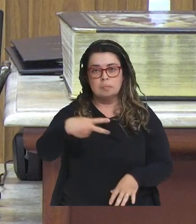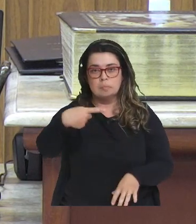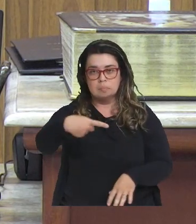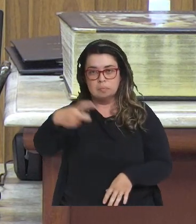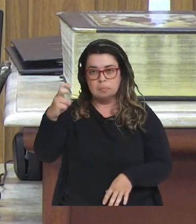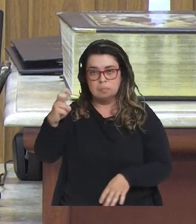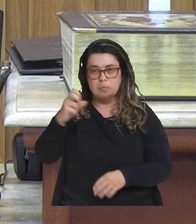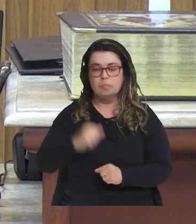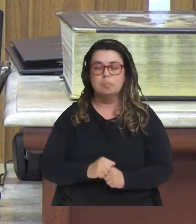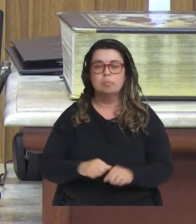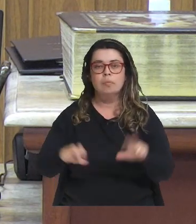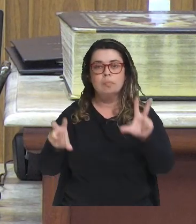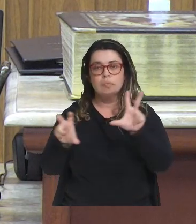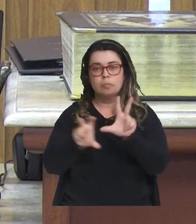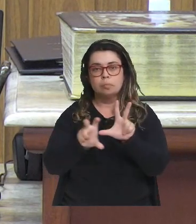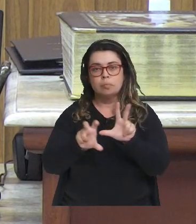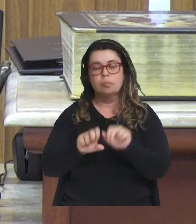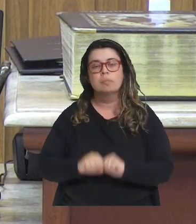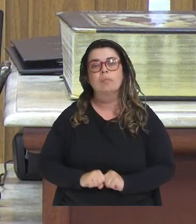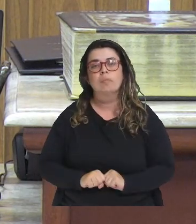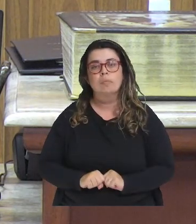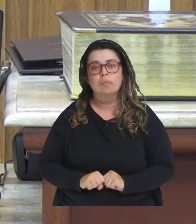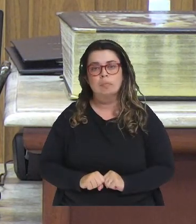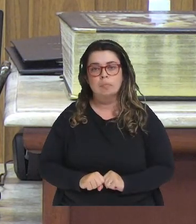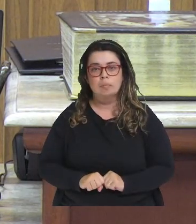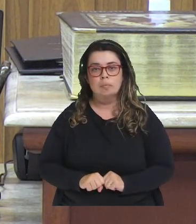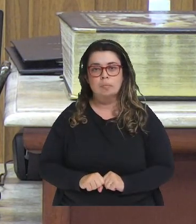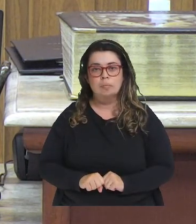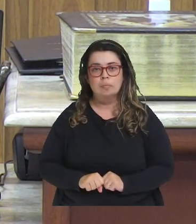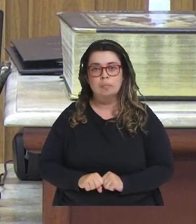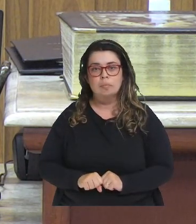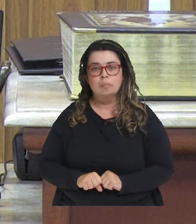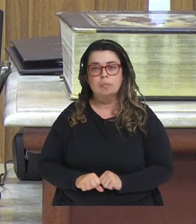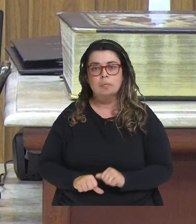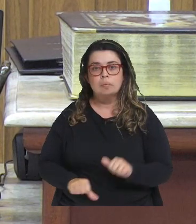215/2022 do Poder Executivo dispõe sobre alterações nos